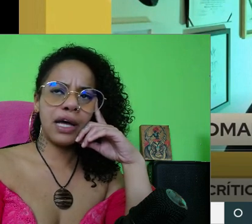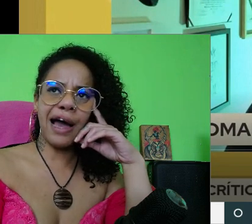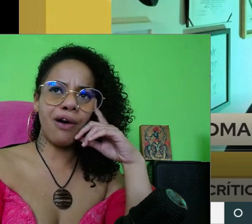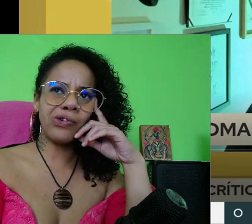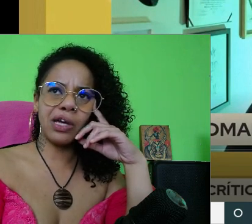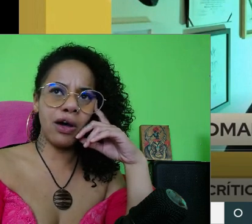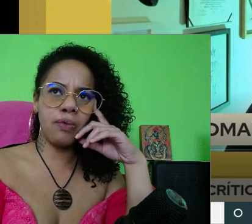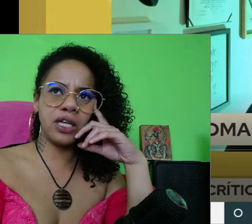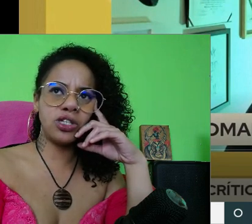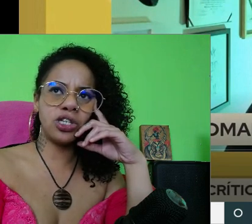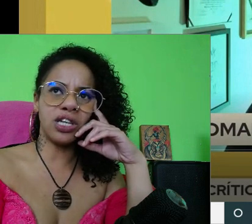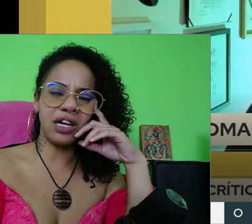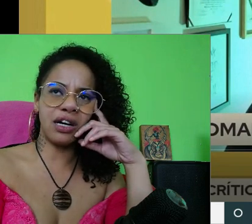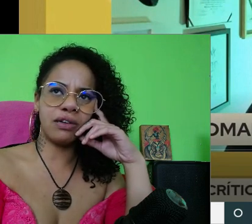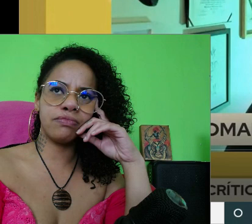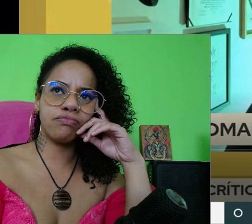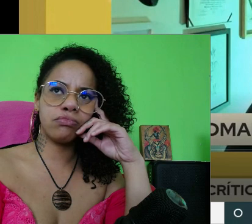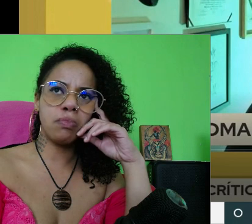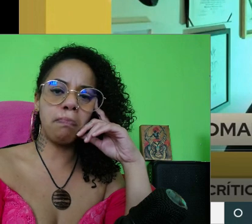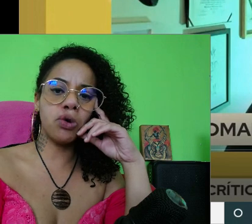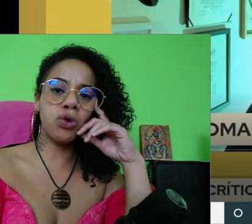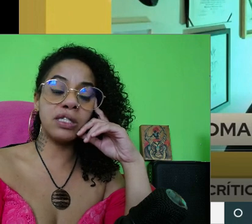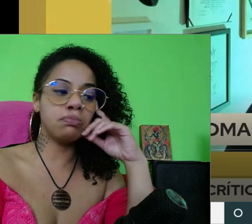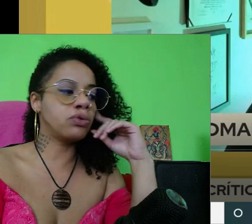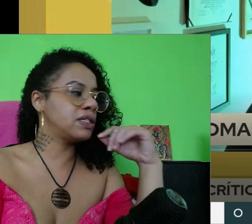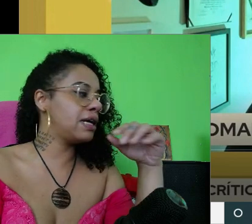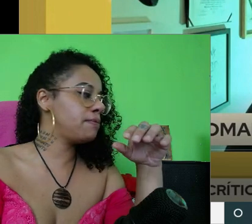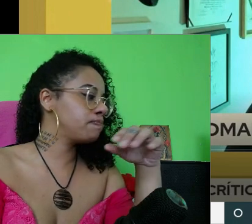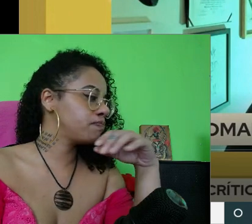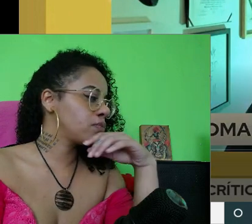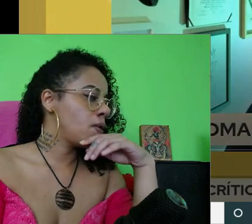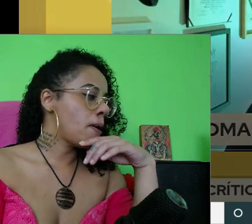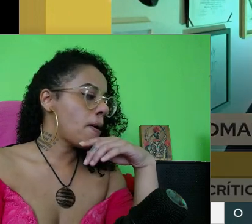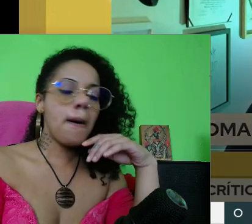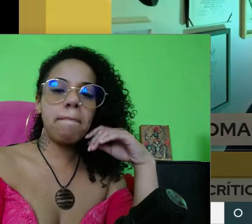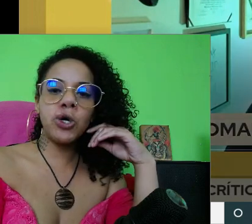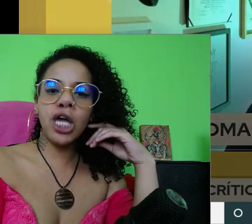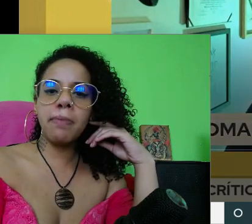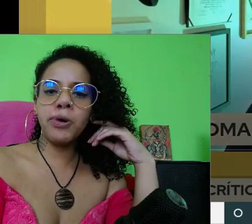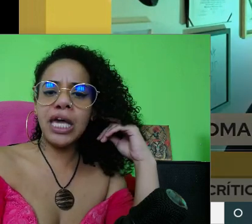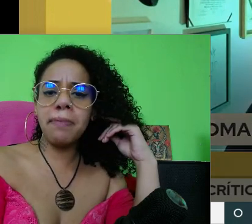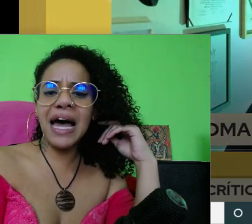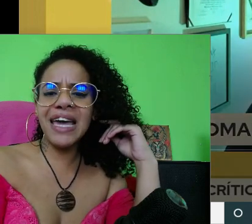é algo que realmente gera bugs e bugs